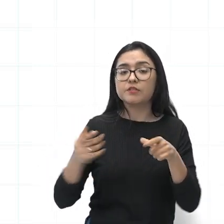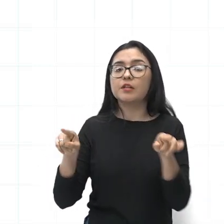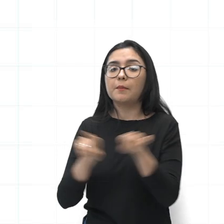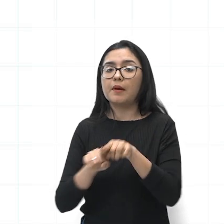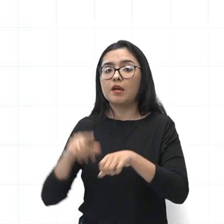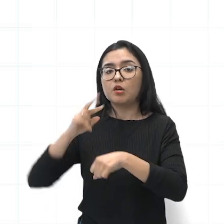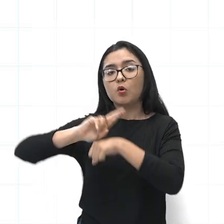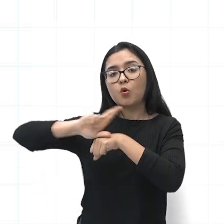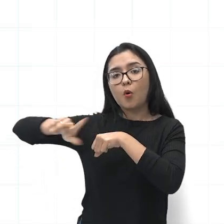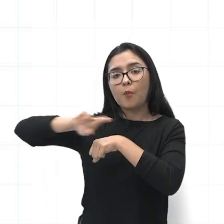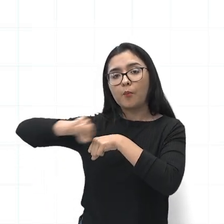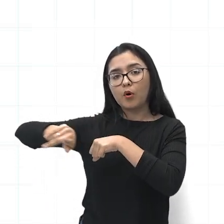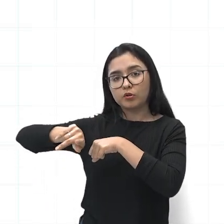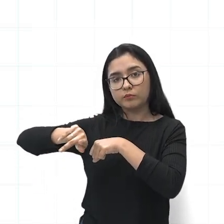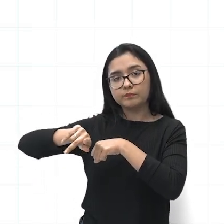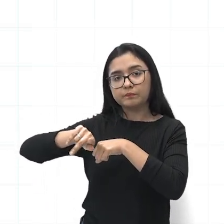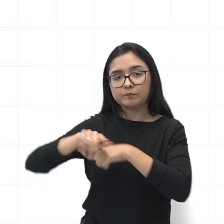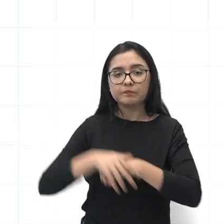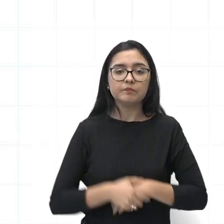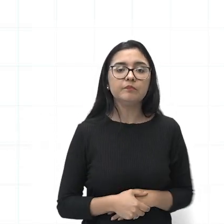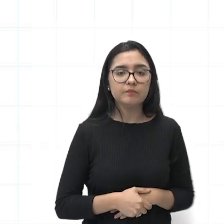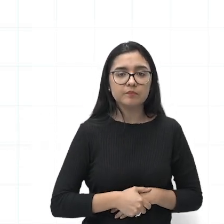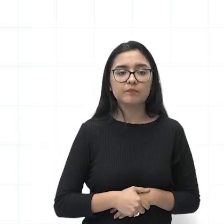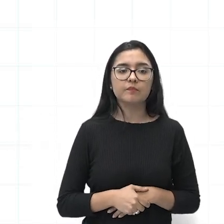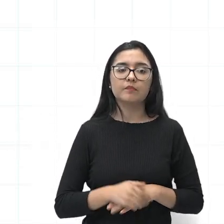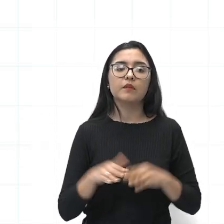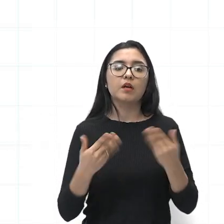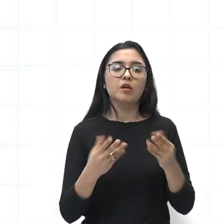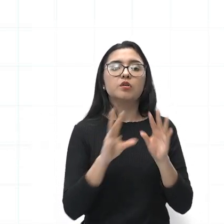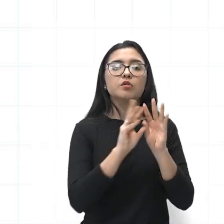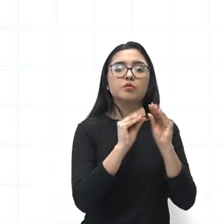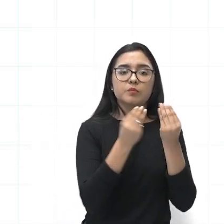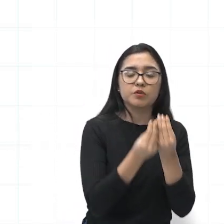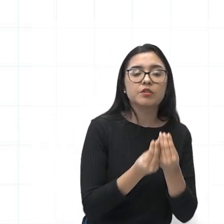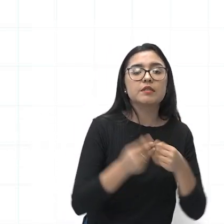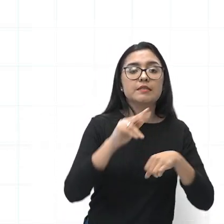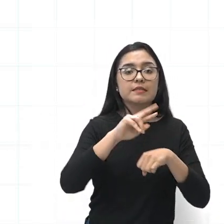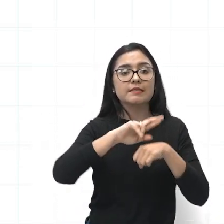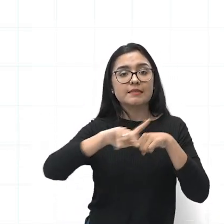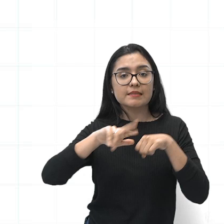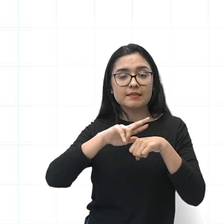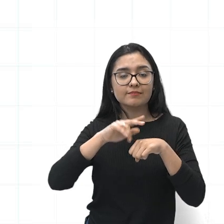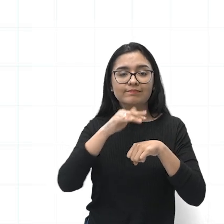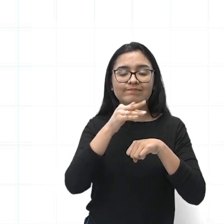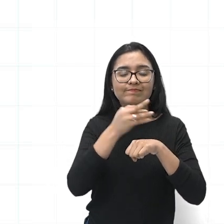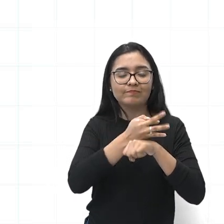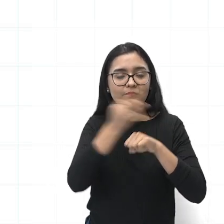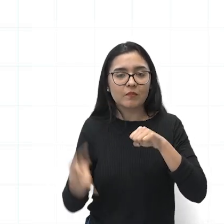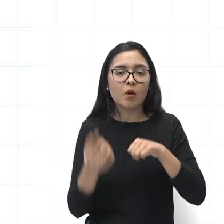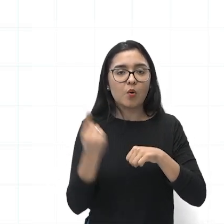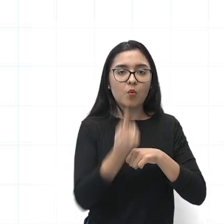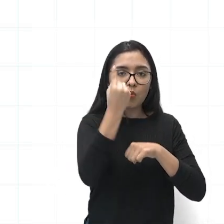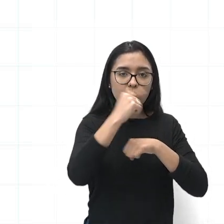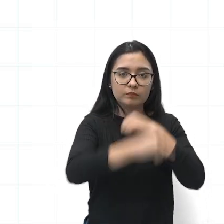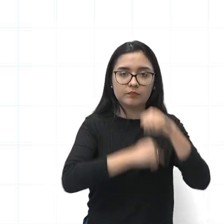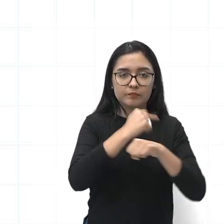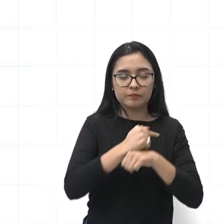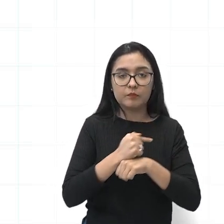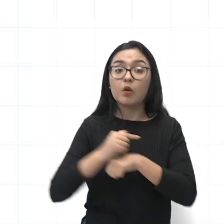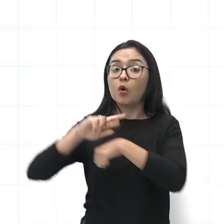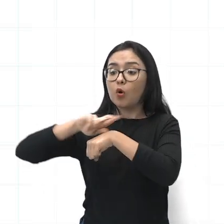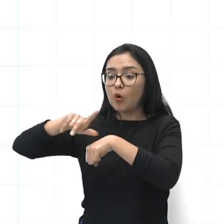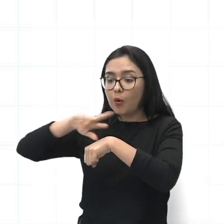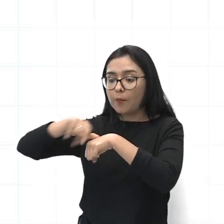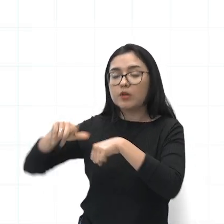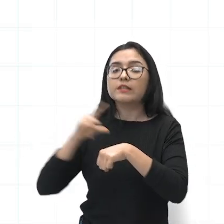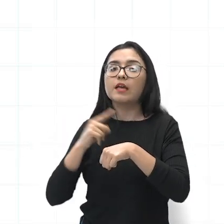tipo composto. Substância pura simples é quando é composta apenas por um elemento. Substância pura composta quando